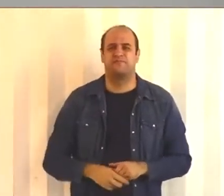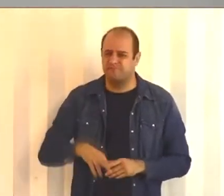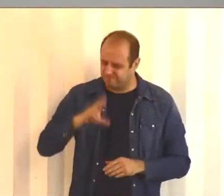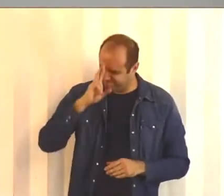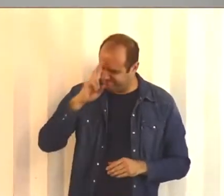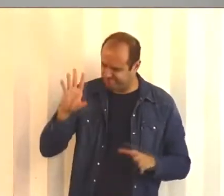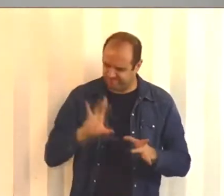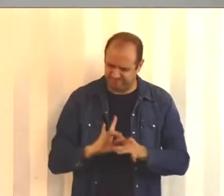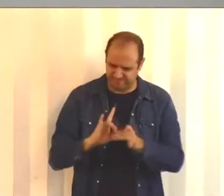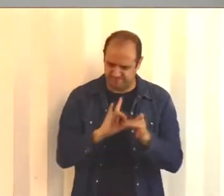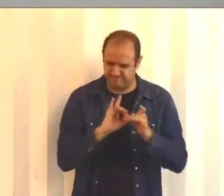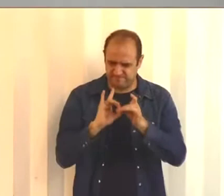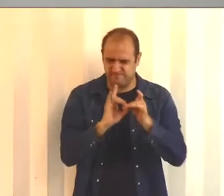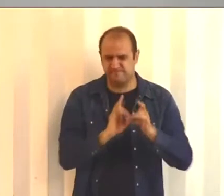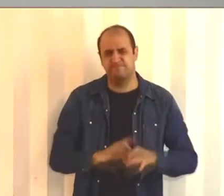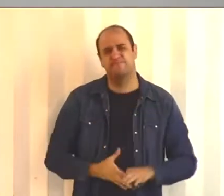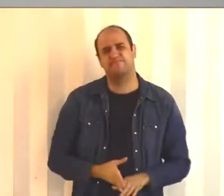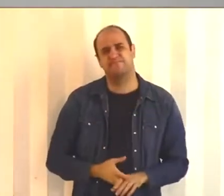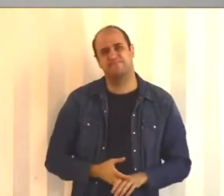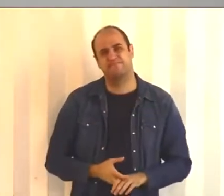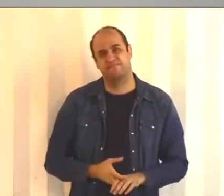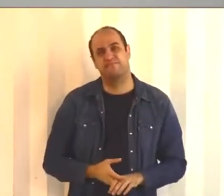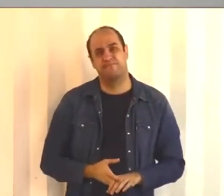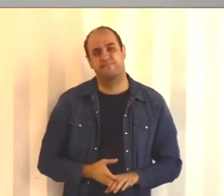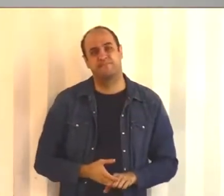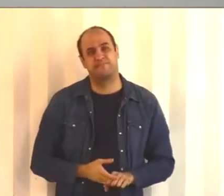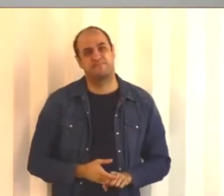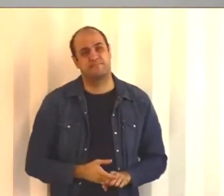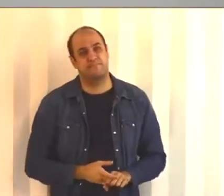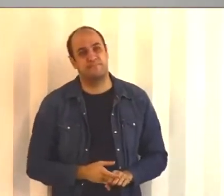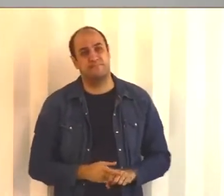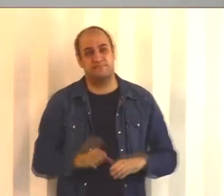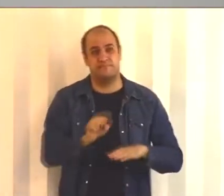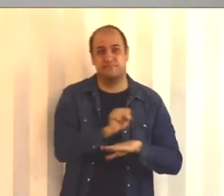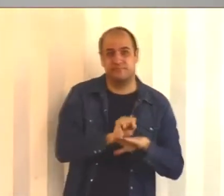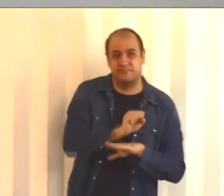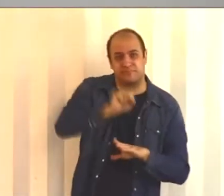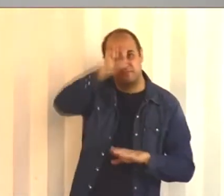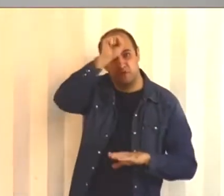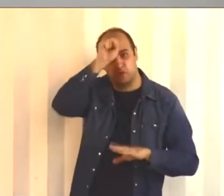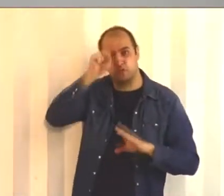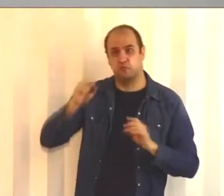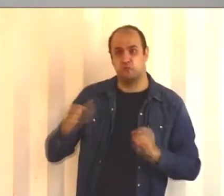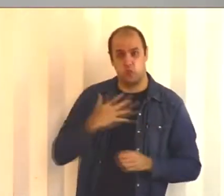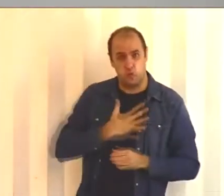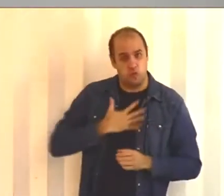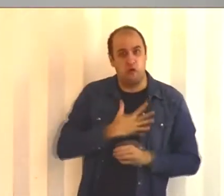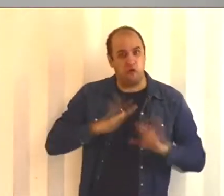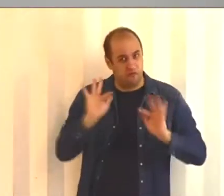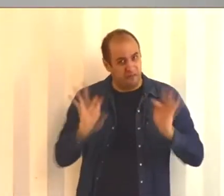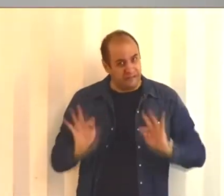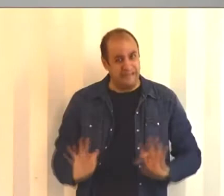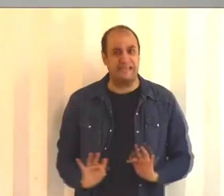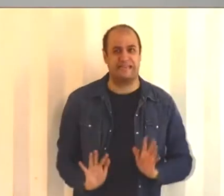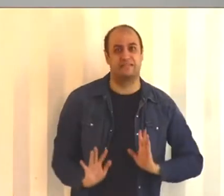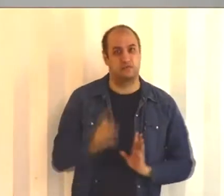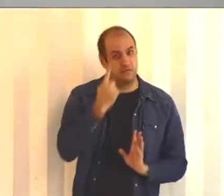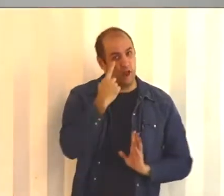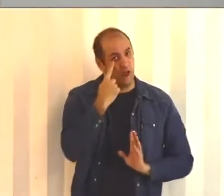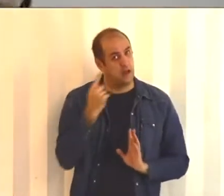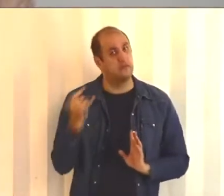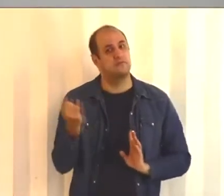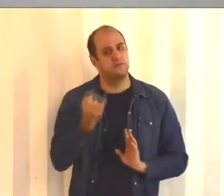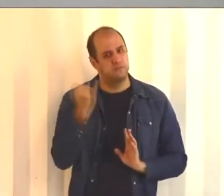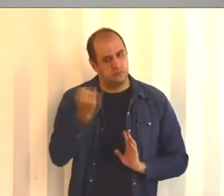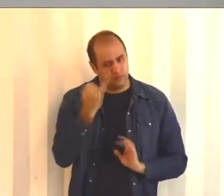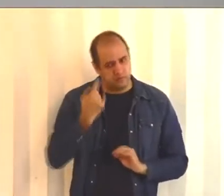aliança. Abraão reage muito positivamente, tanto Sara quanto Abraão reagem muito positivamente, e olha o que eles fazem, e é uma das coisas importantes